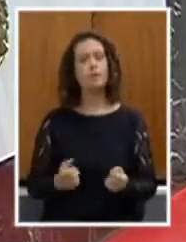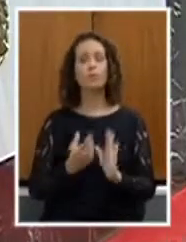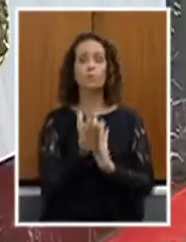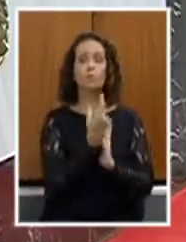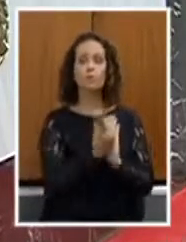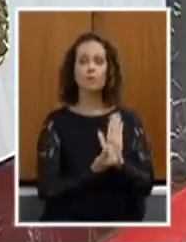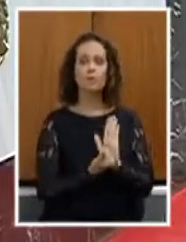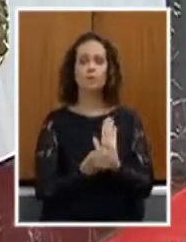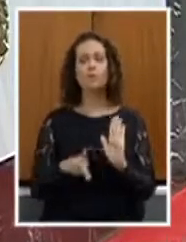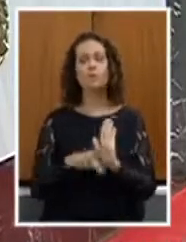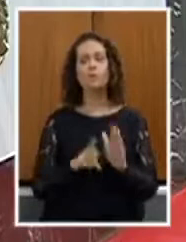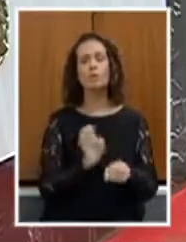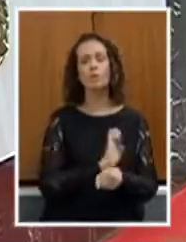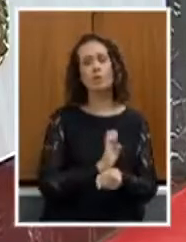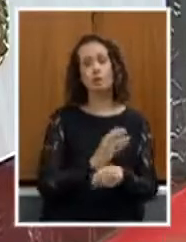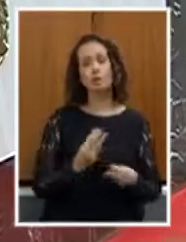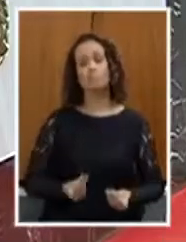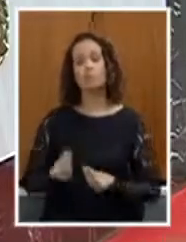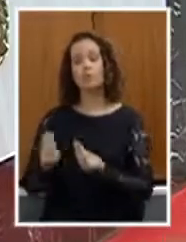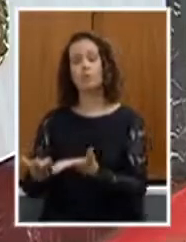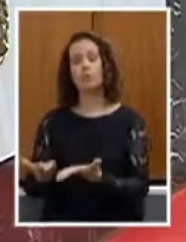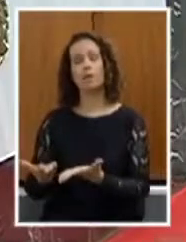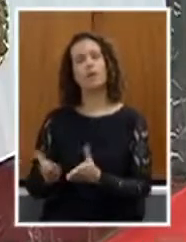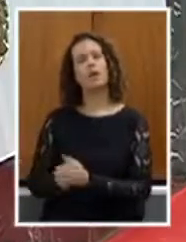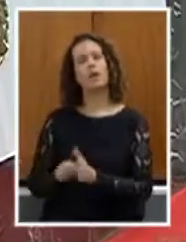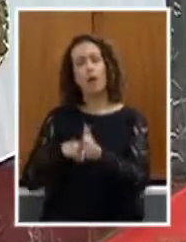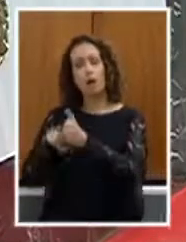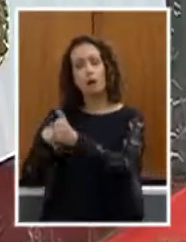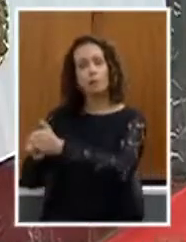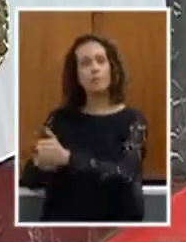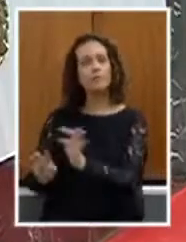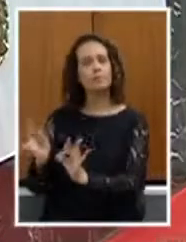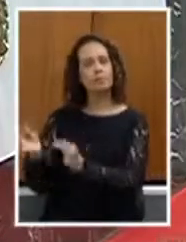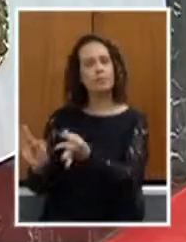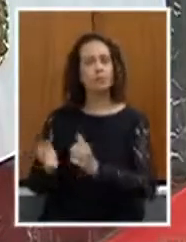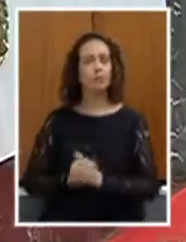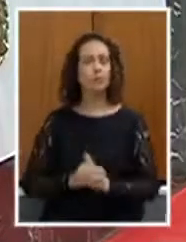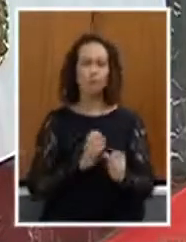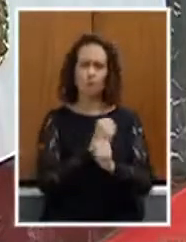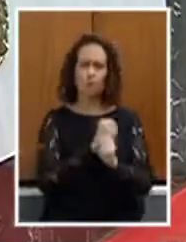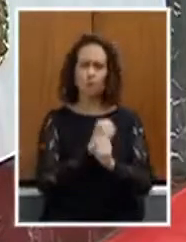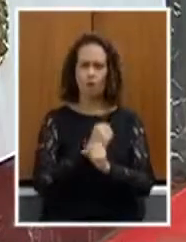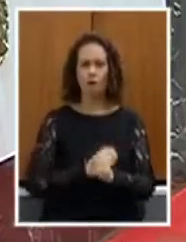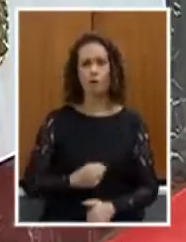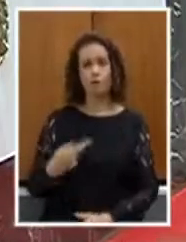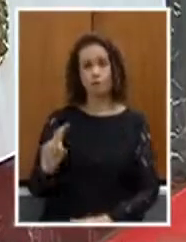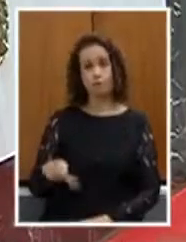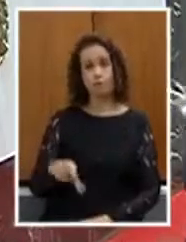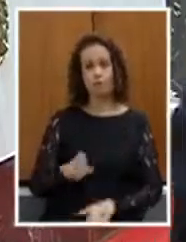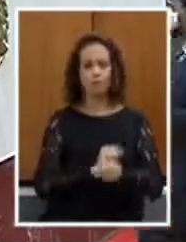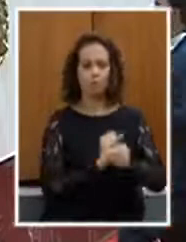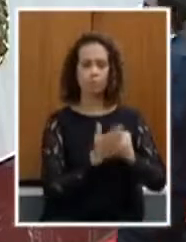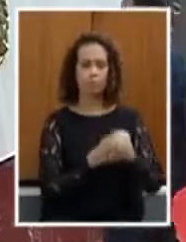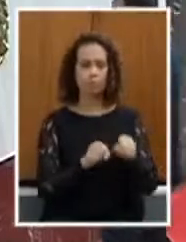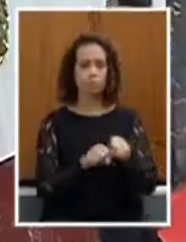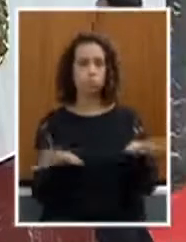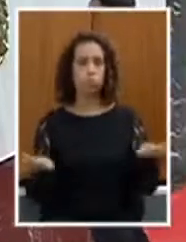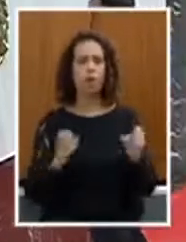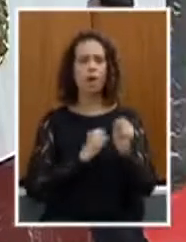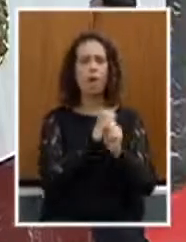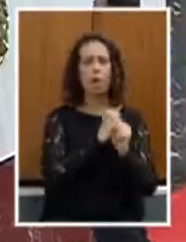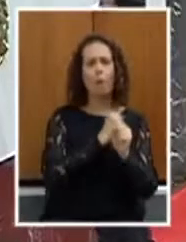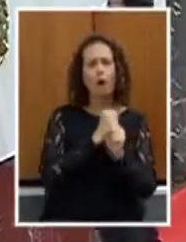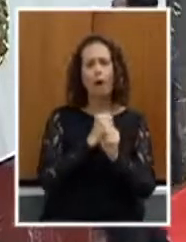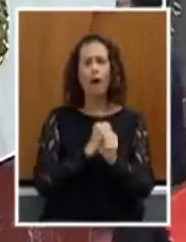orçamento do Estado para ciência e tecnologia. Se num ano como esse, de pandemia, em que nós passamos um ano